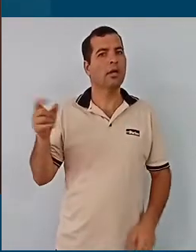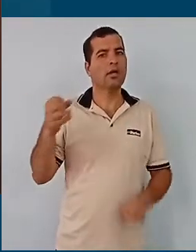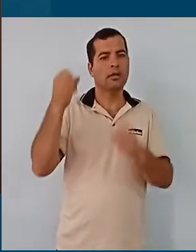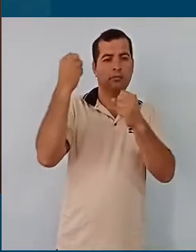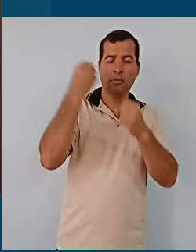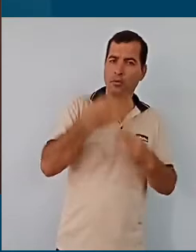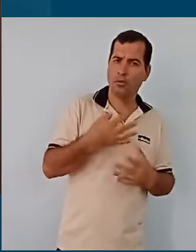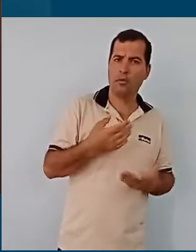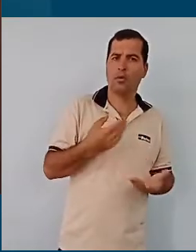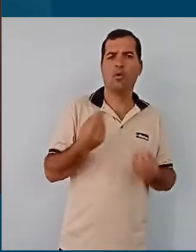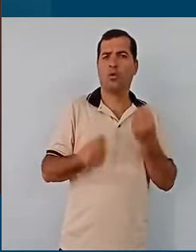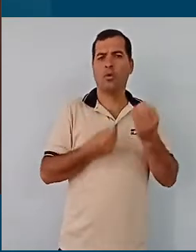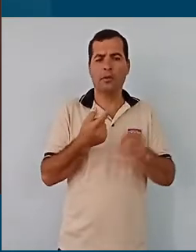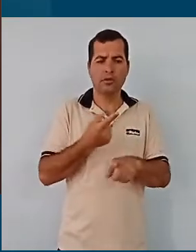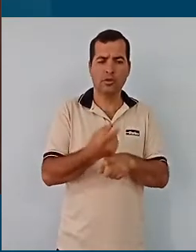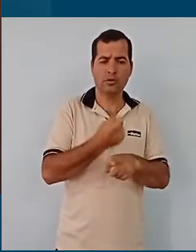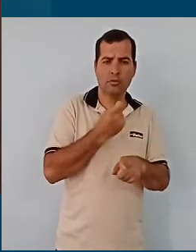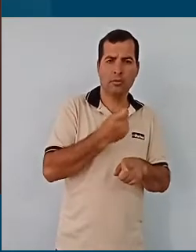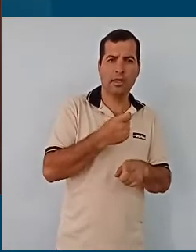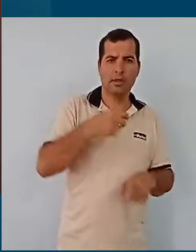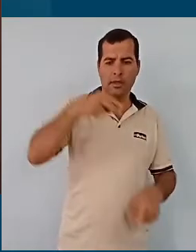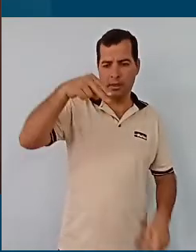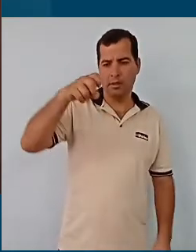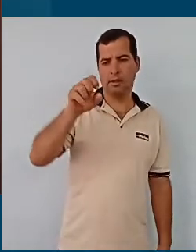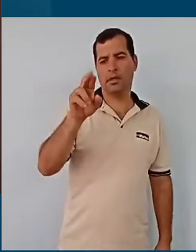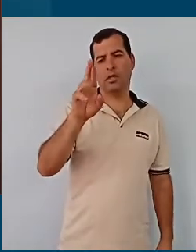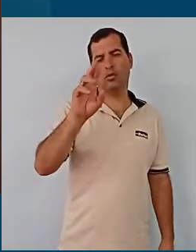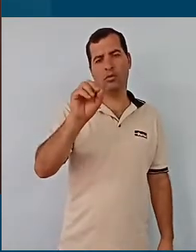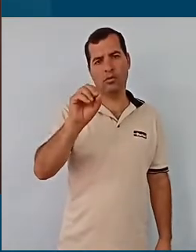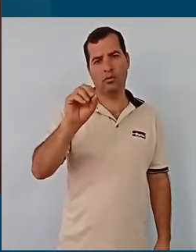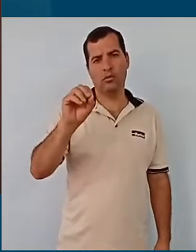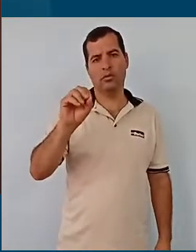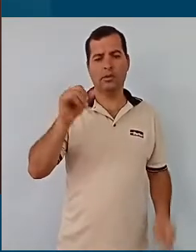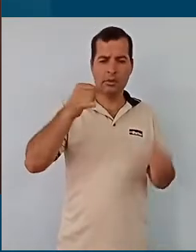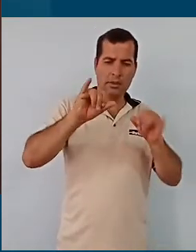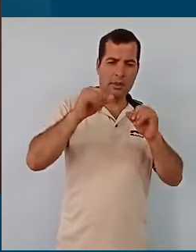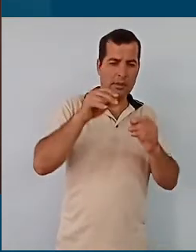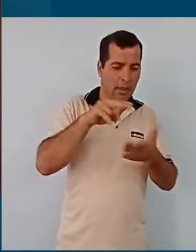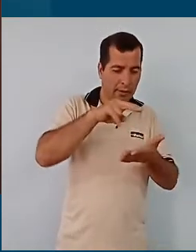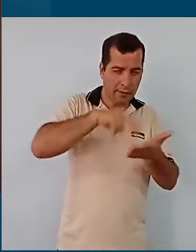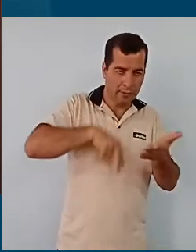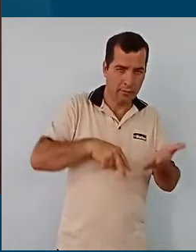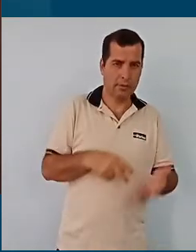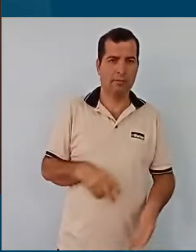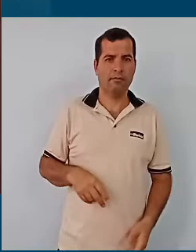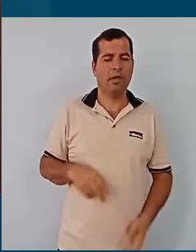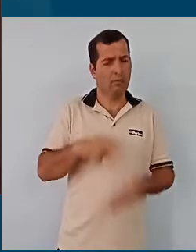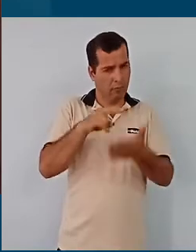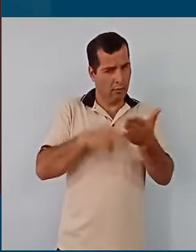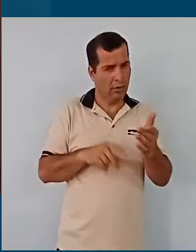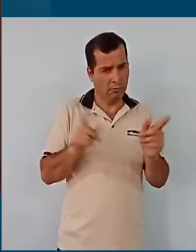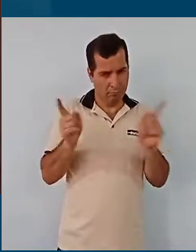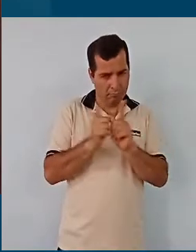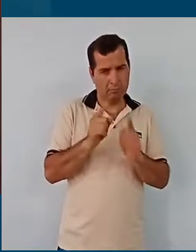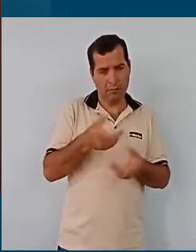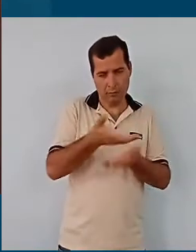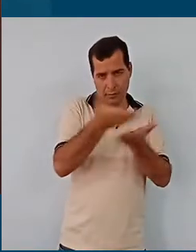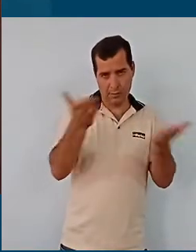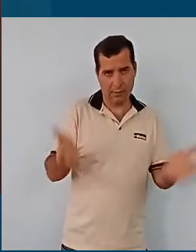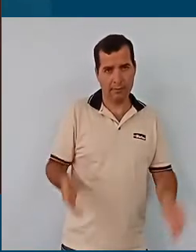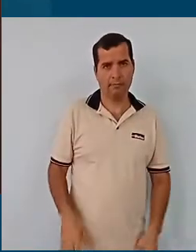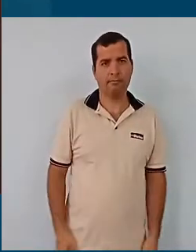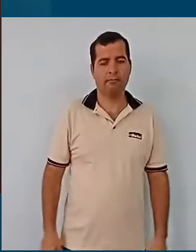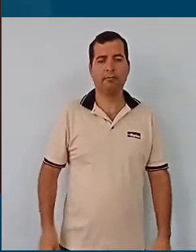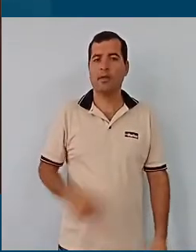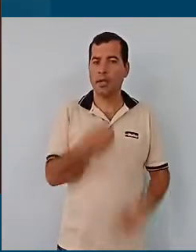as descobertas da neurociência sobre a leitura. Eu vou ler um trechinho aqui rapidinho para vocês. Ele